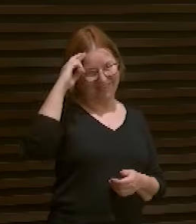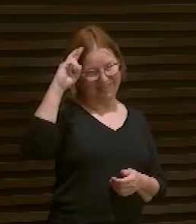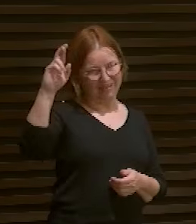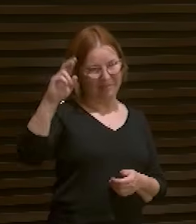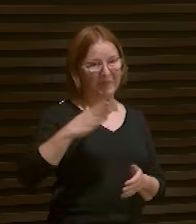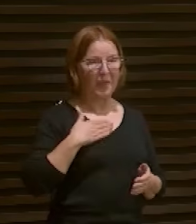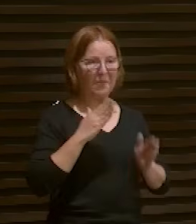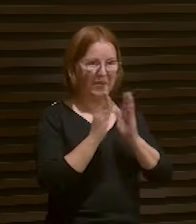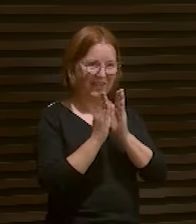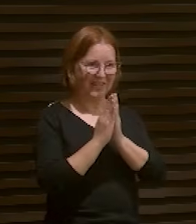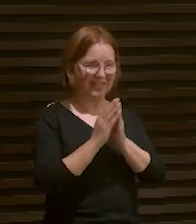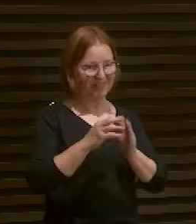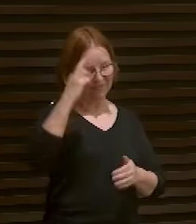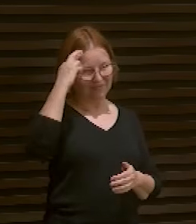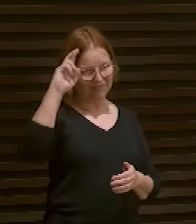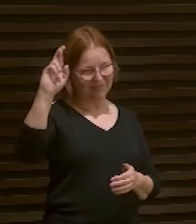minha oração é que o Senhor